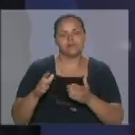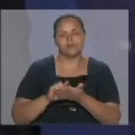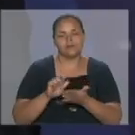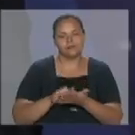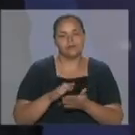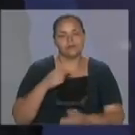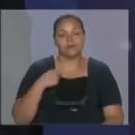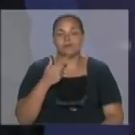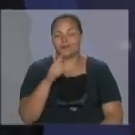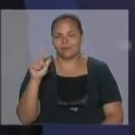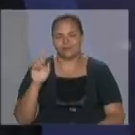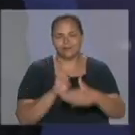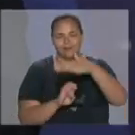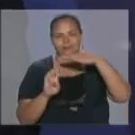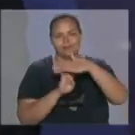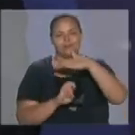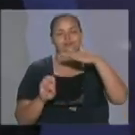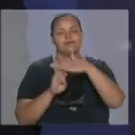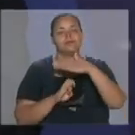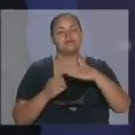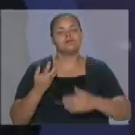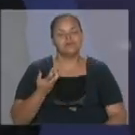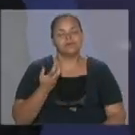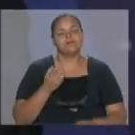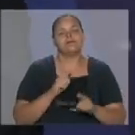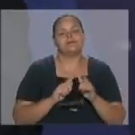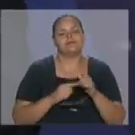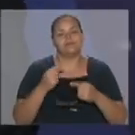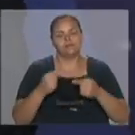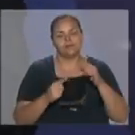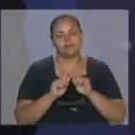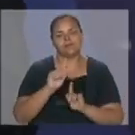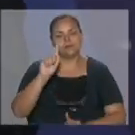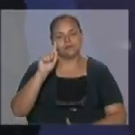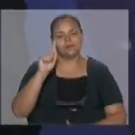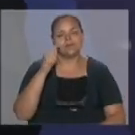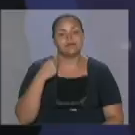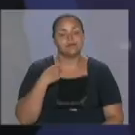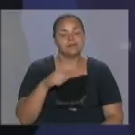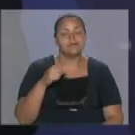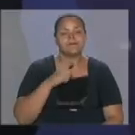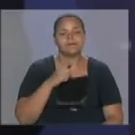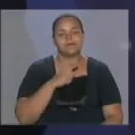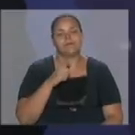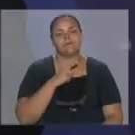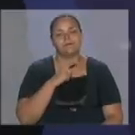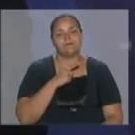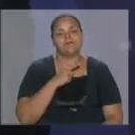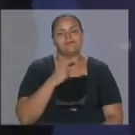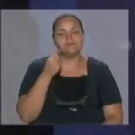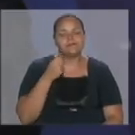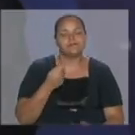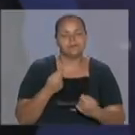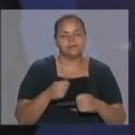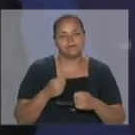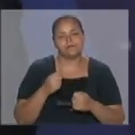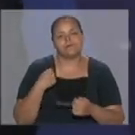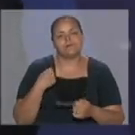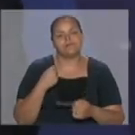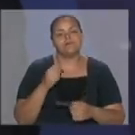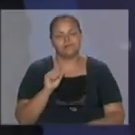para concorrer, as grandes multinacionais e também estatais, elas tinham que ter um incentivo, porque era uma coisa nova, tinha um